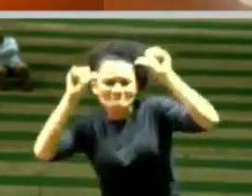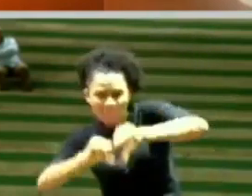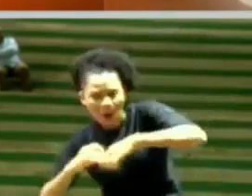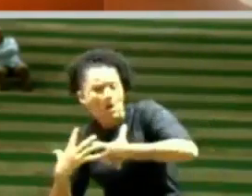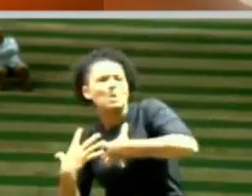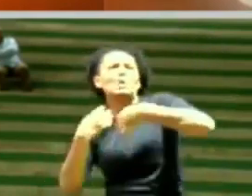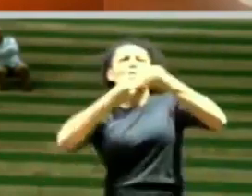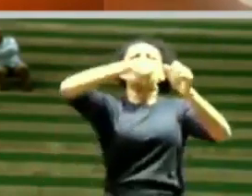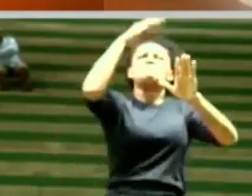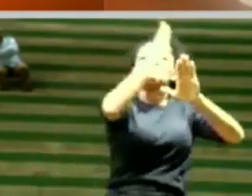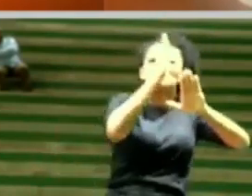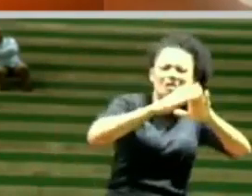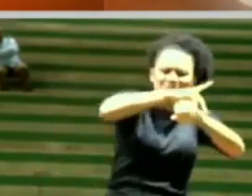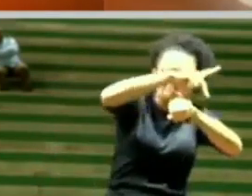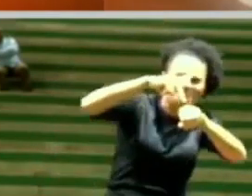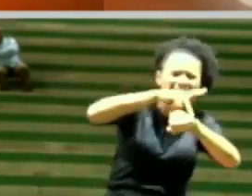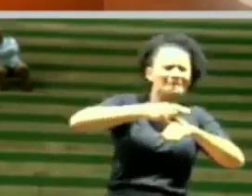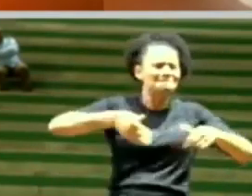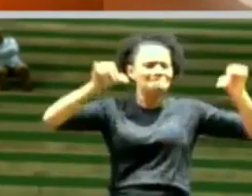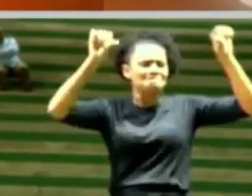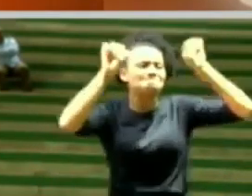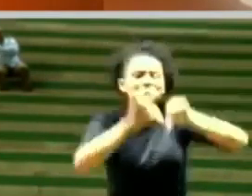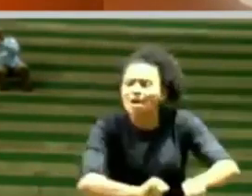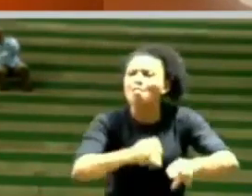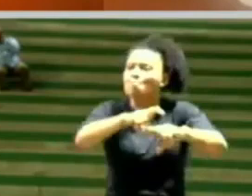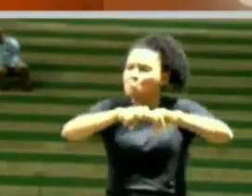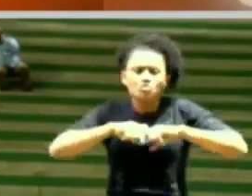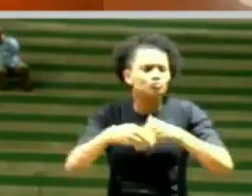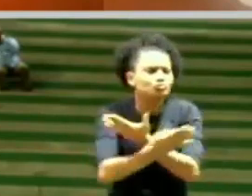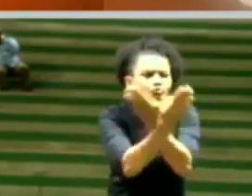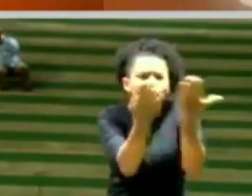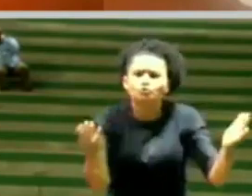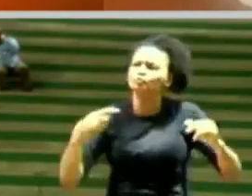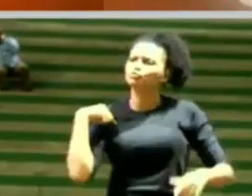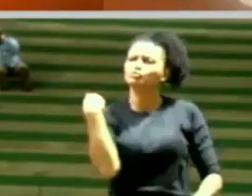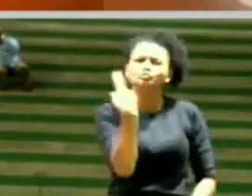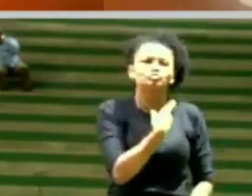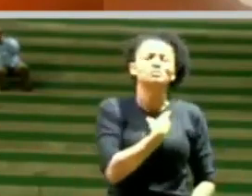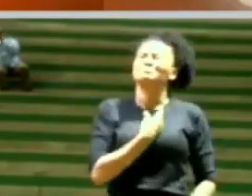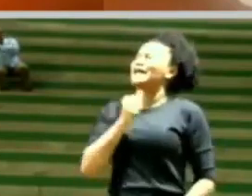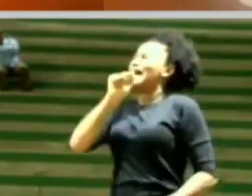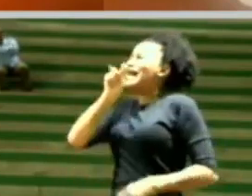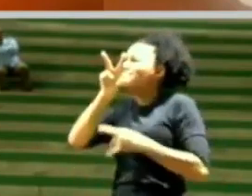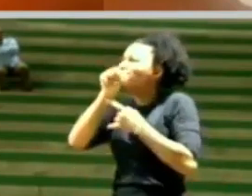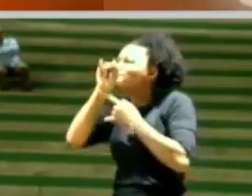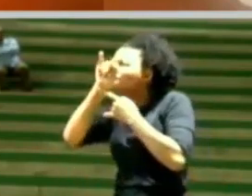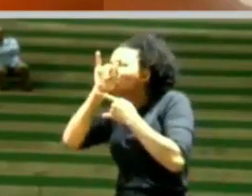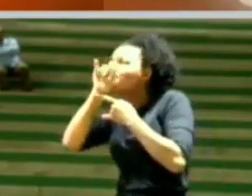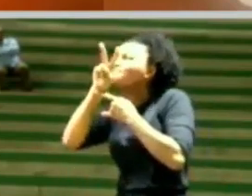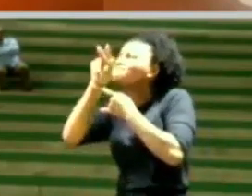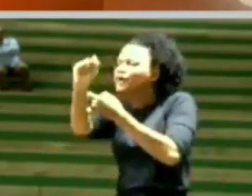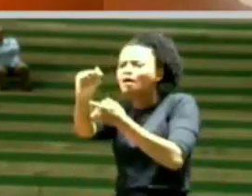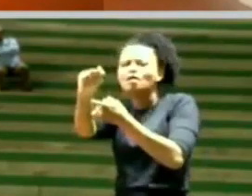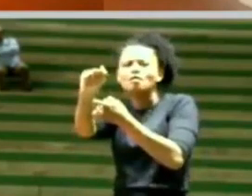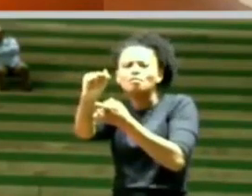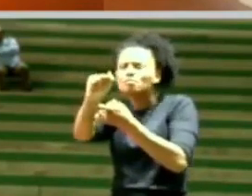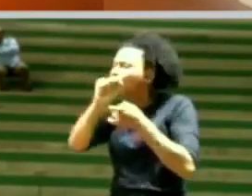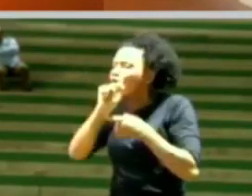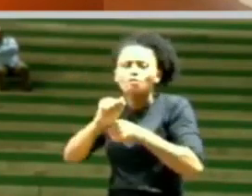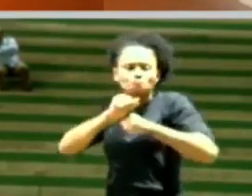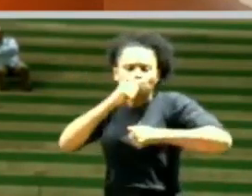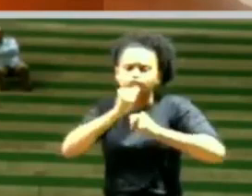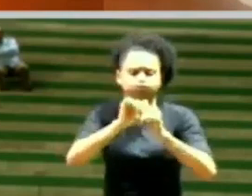país vai mal. Por isso precisamos dizer: aviva a tua